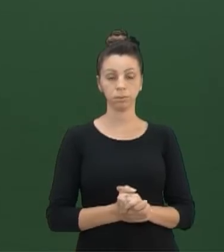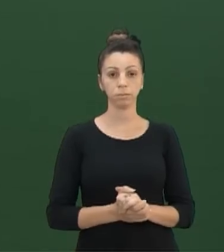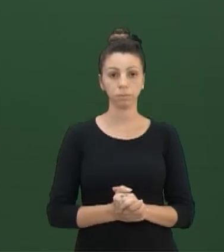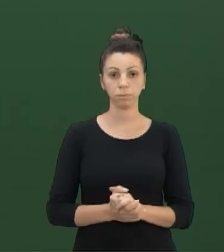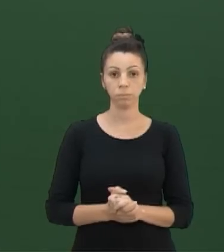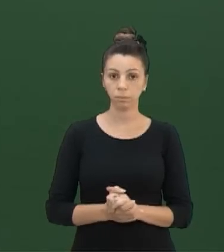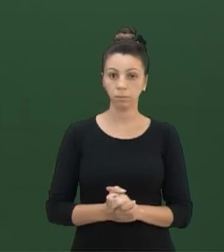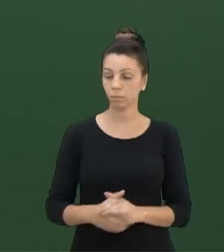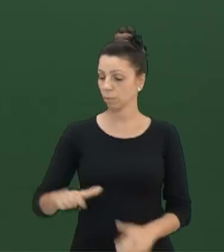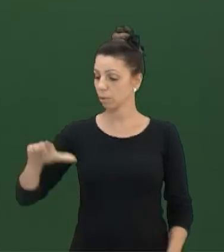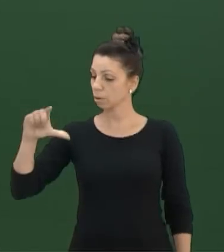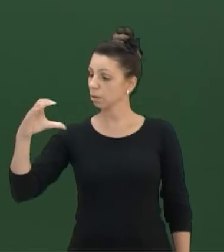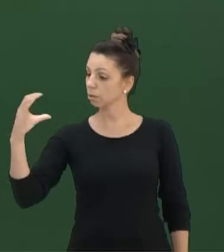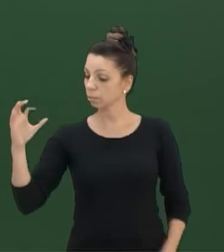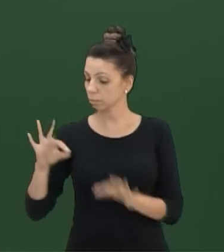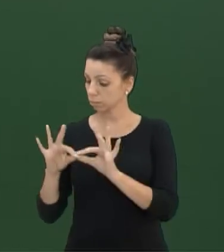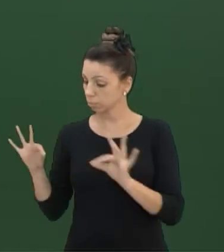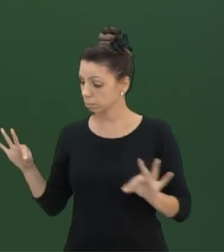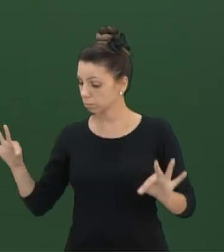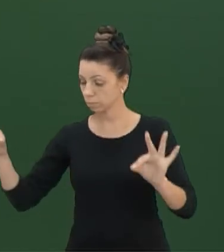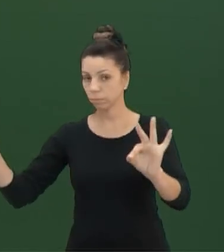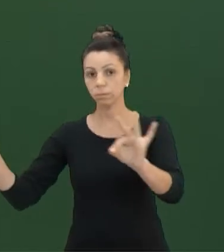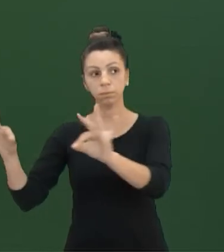colonial mede